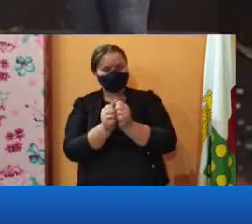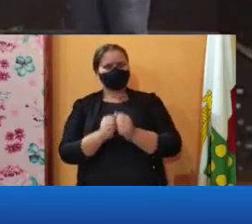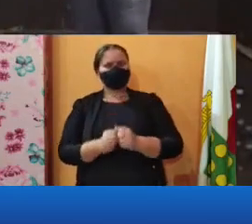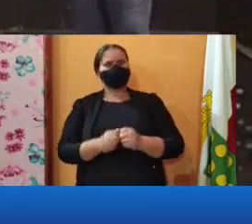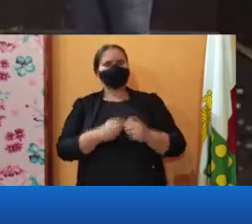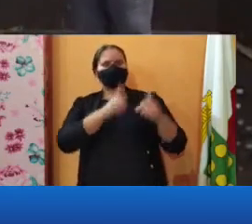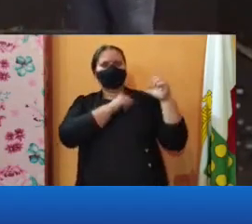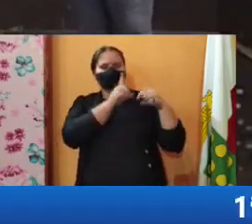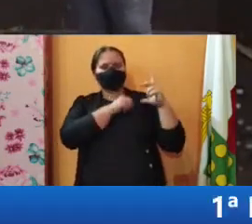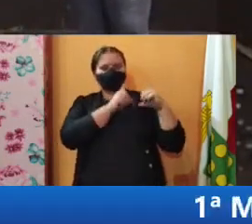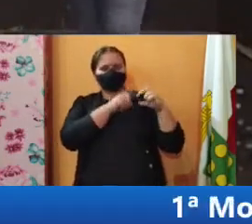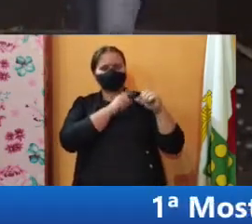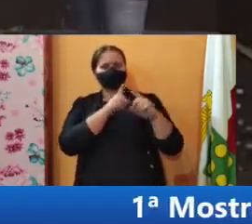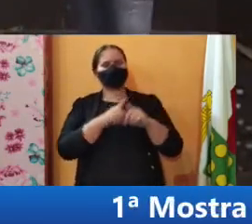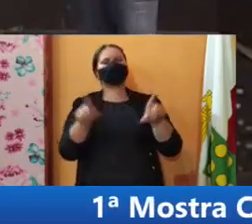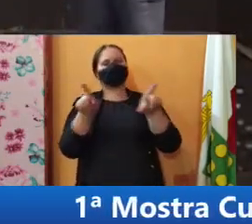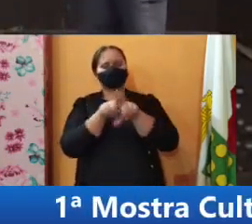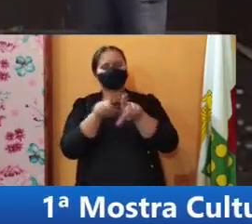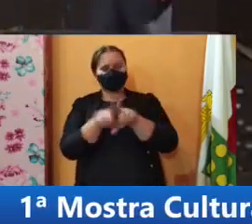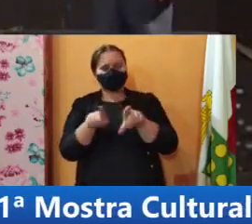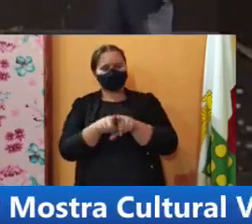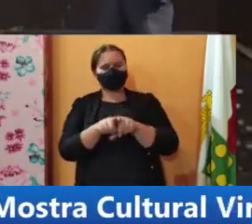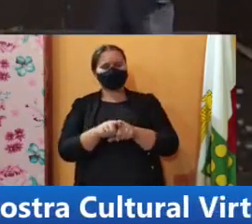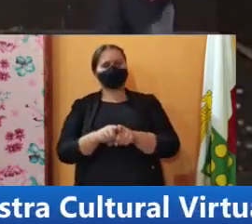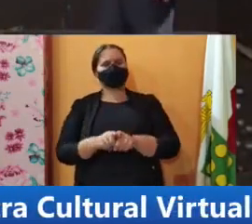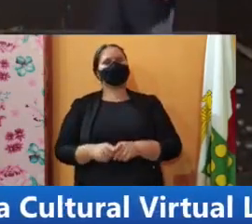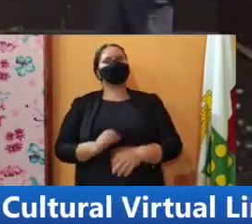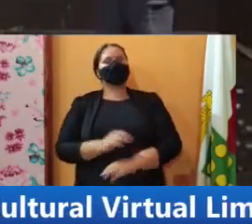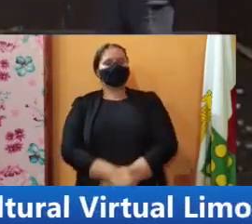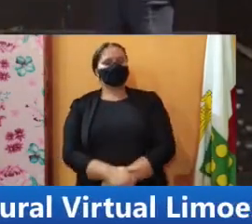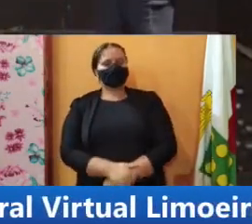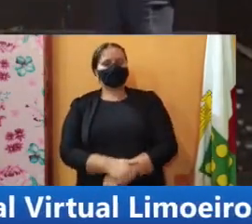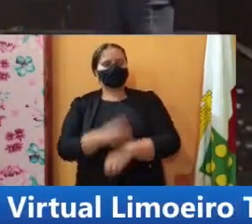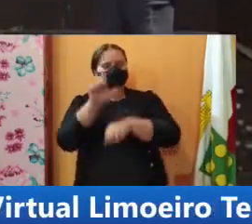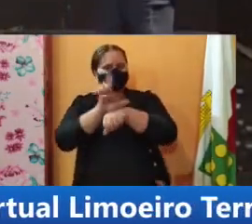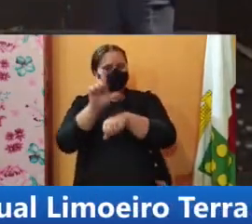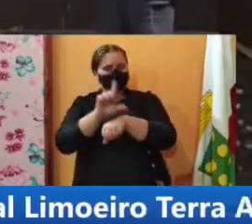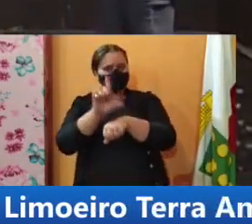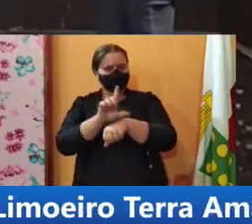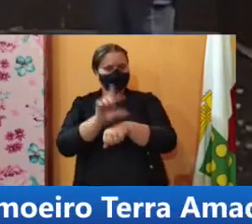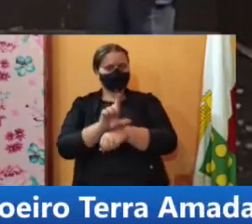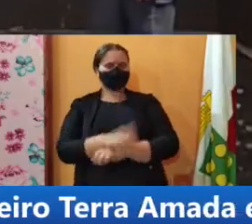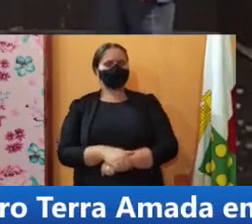linda. Você está brilhantando, Limoeiro. Obrigada. Dá uma palavrinha?